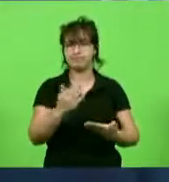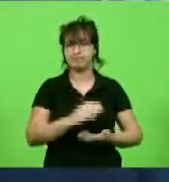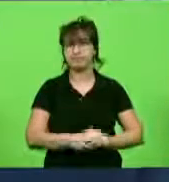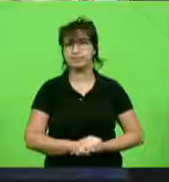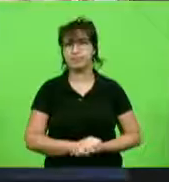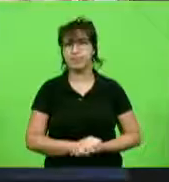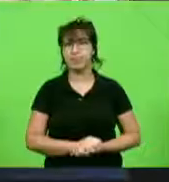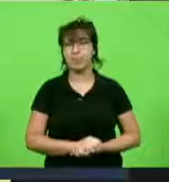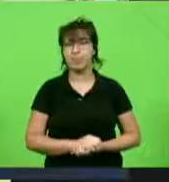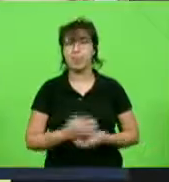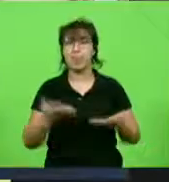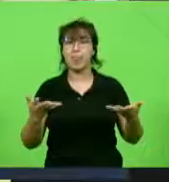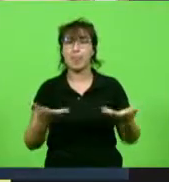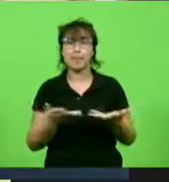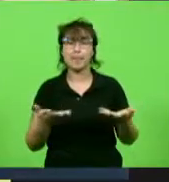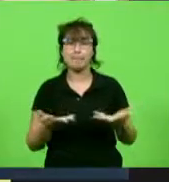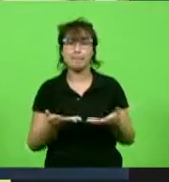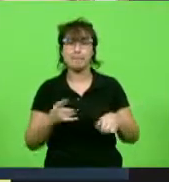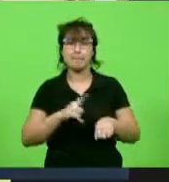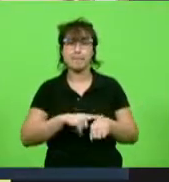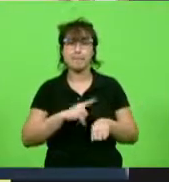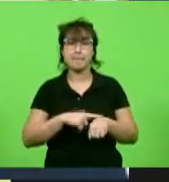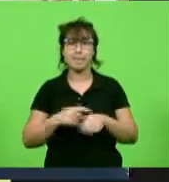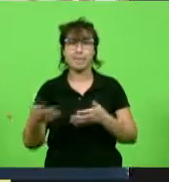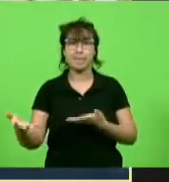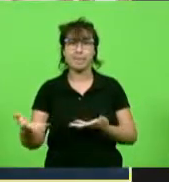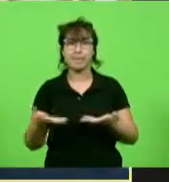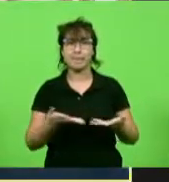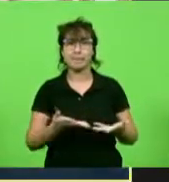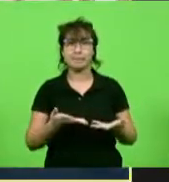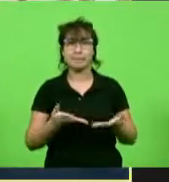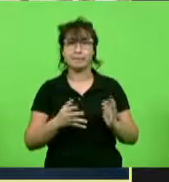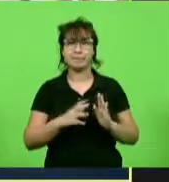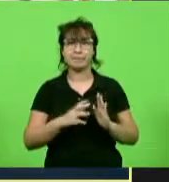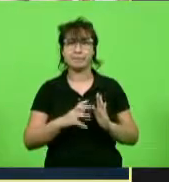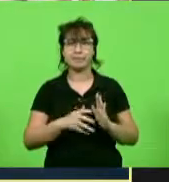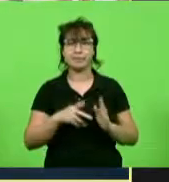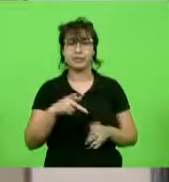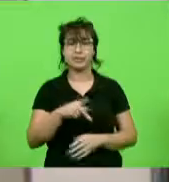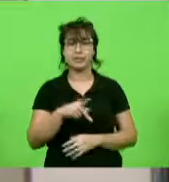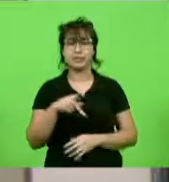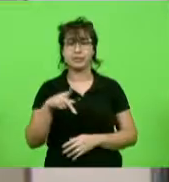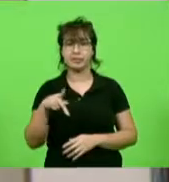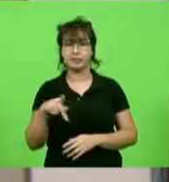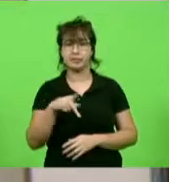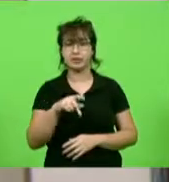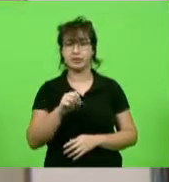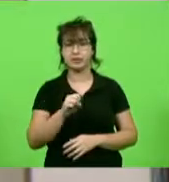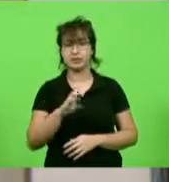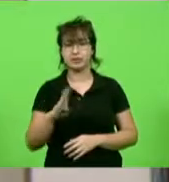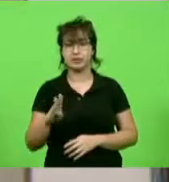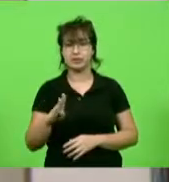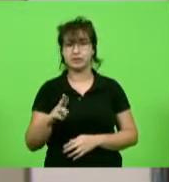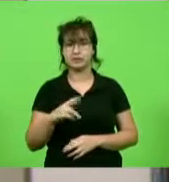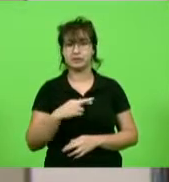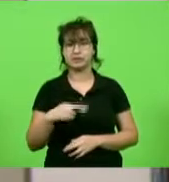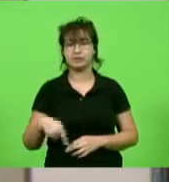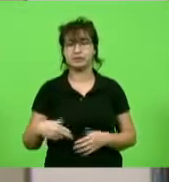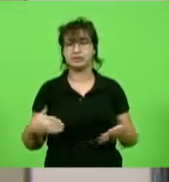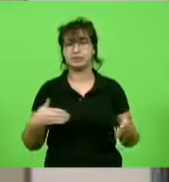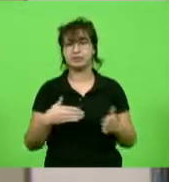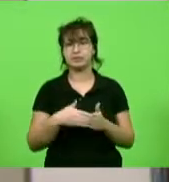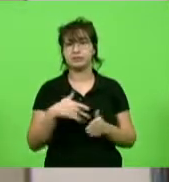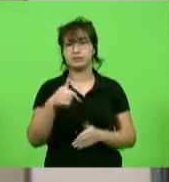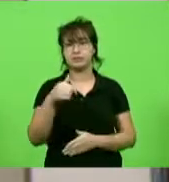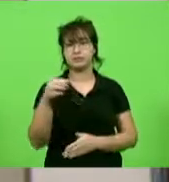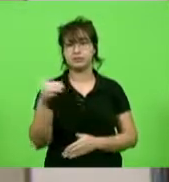Próximo horário pertence ao bloco PDT, PSDB e Republicanos, pelo tempo de 7